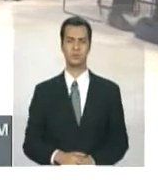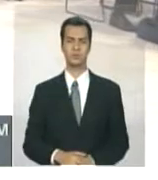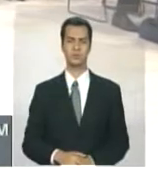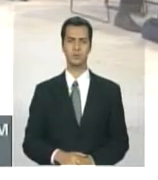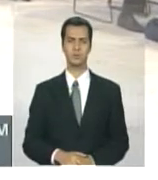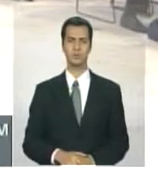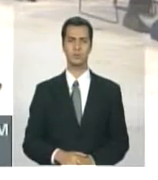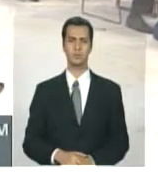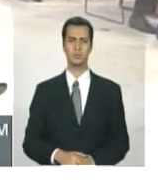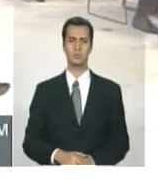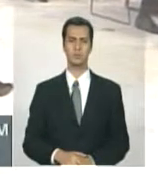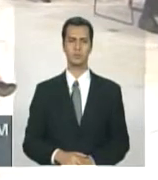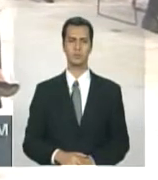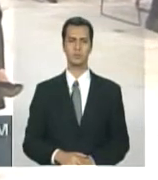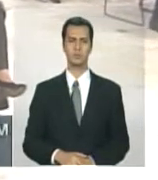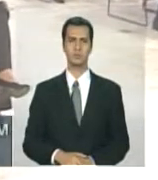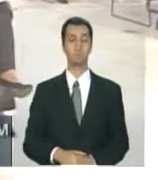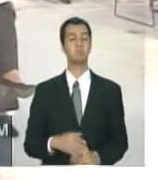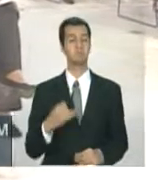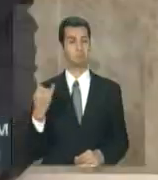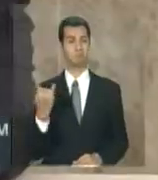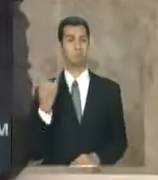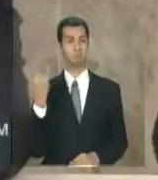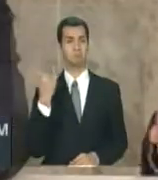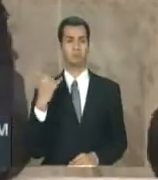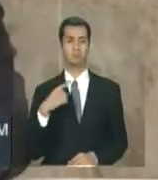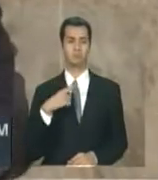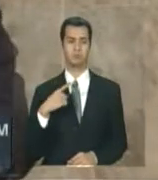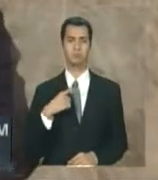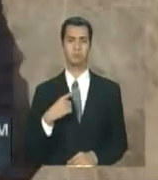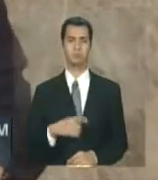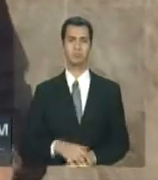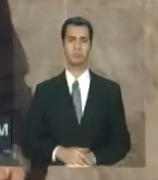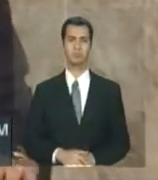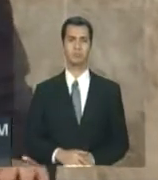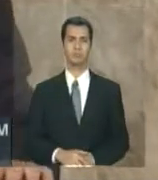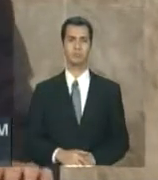está até agora, o que é extremamente significativo. Né? Está sendo apurado.